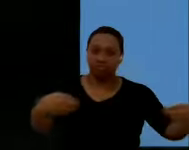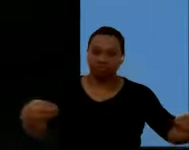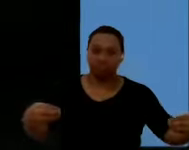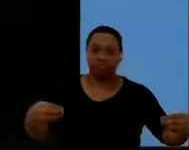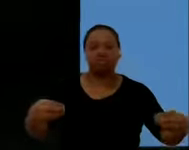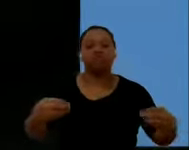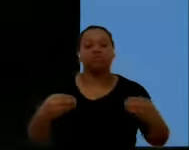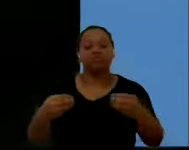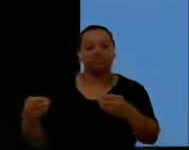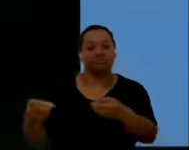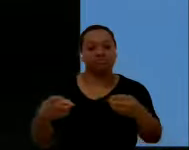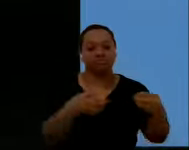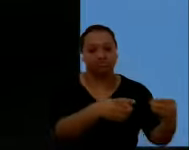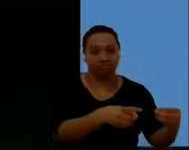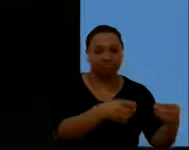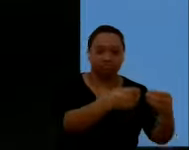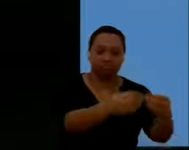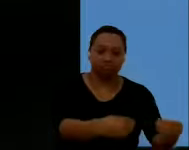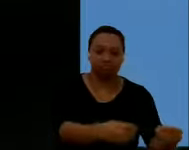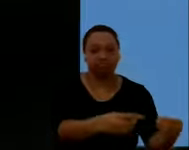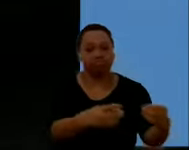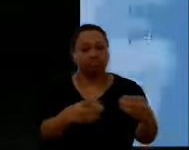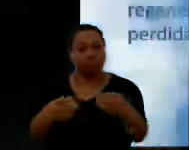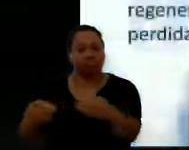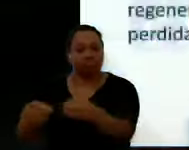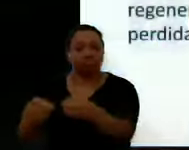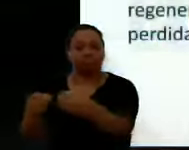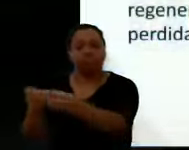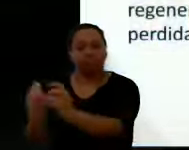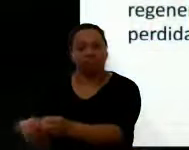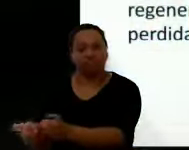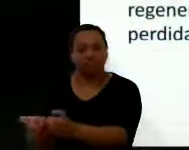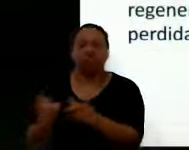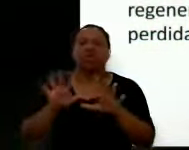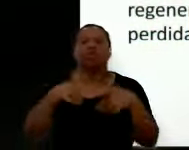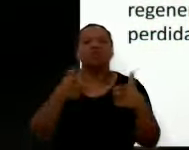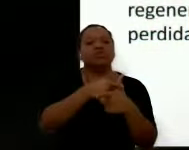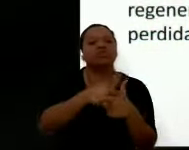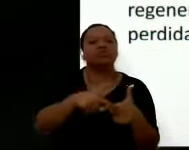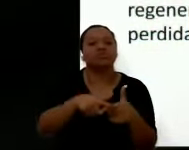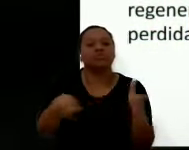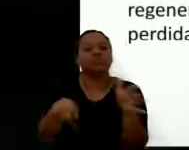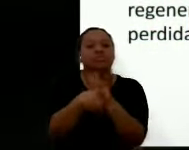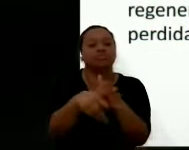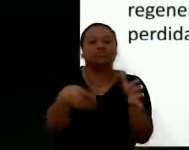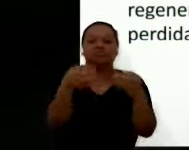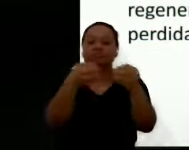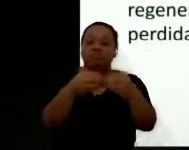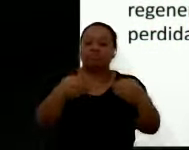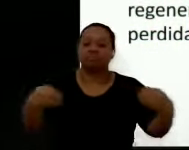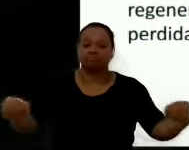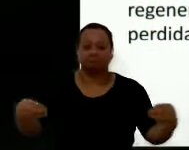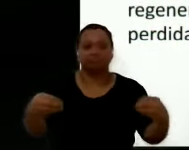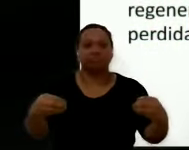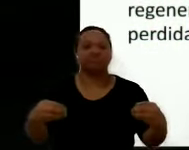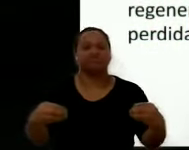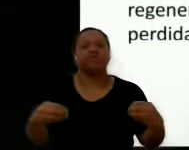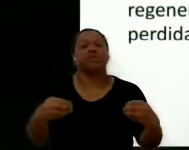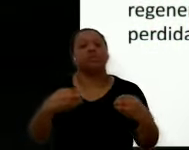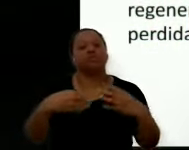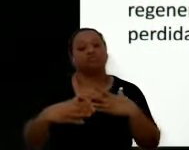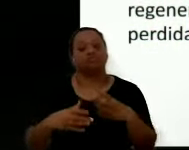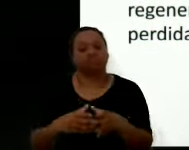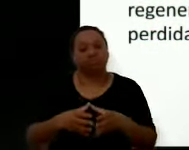Divisão celular, mitose e meiose. Qual a importância da divisão celular por mitose?